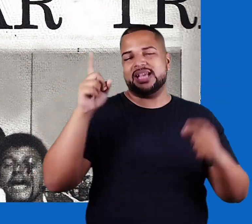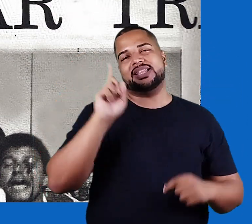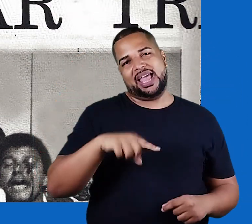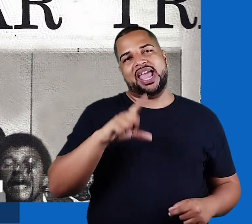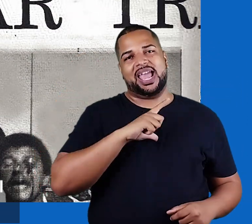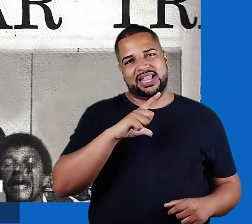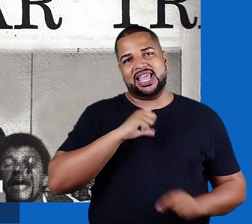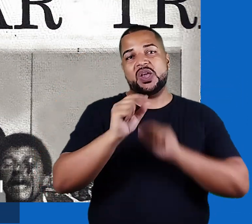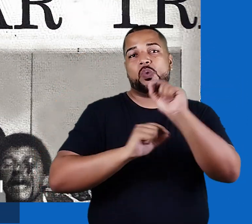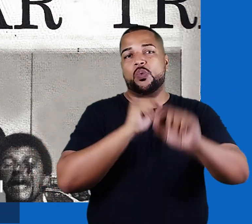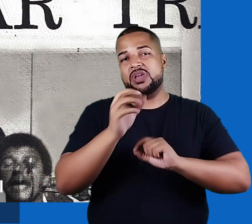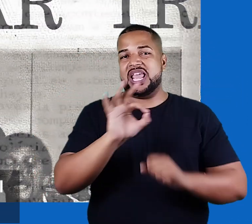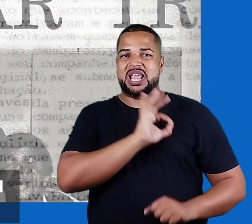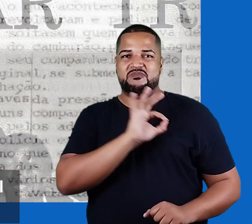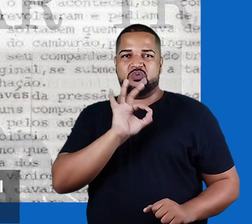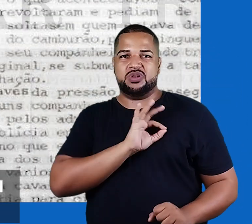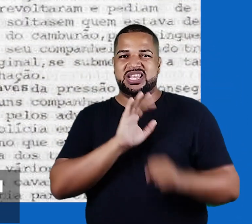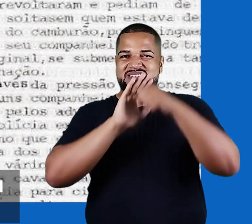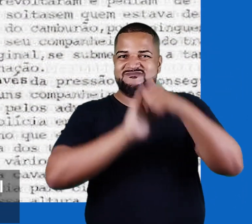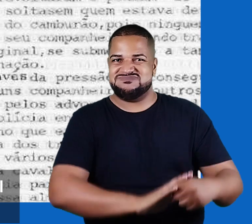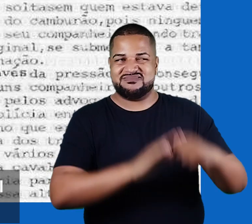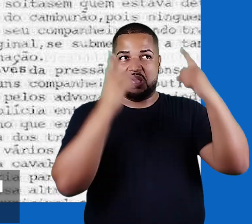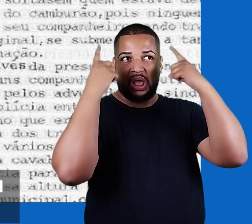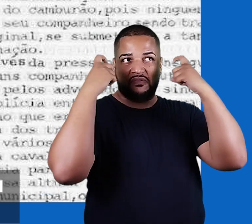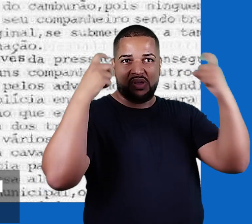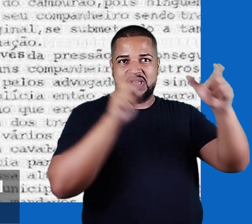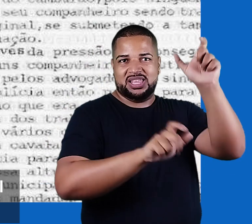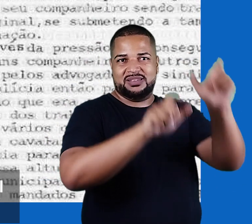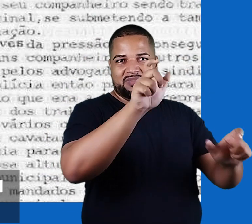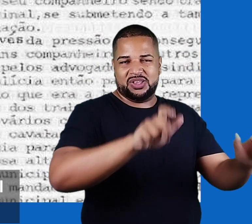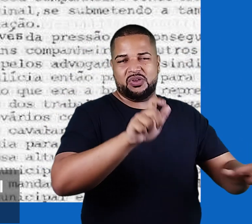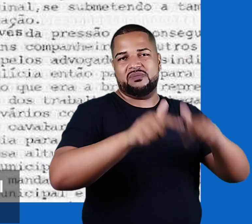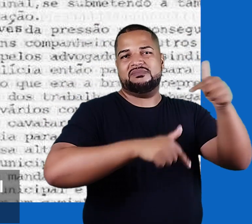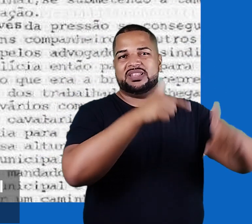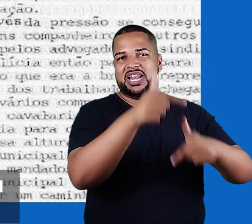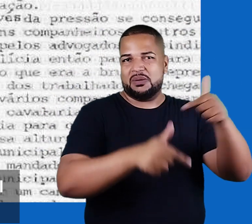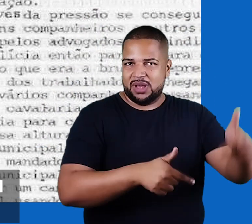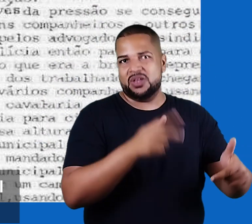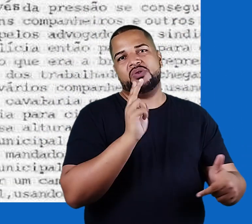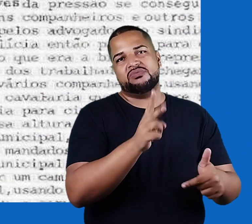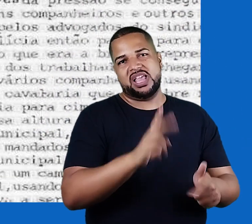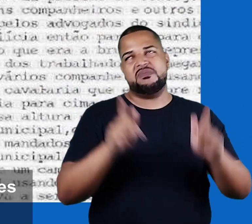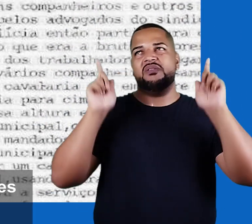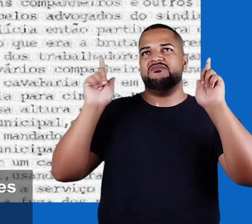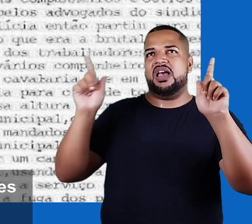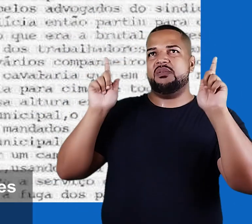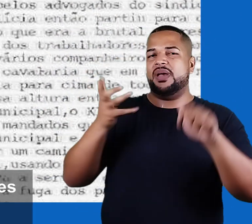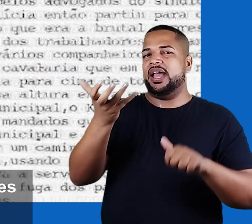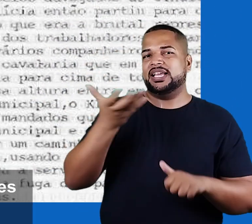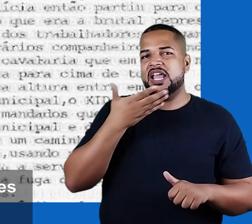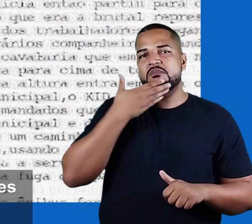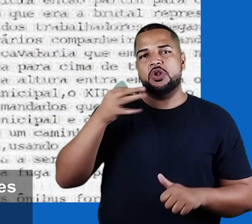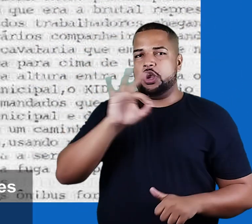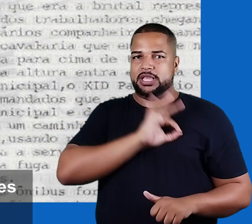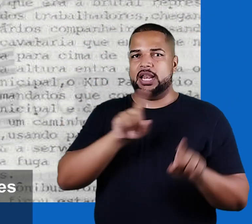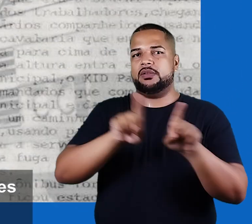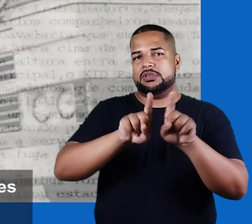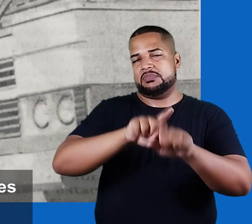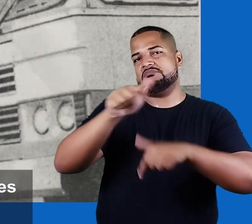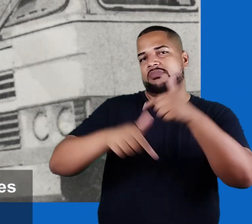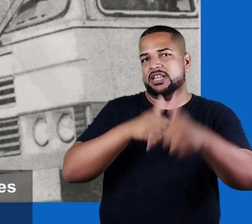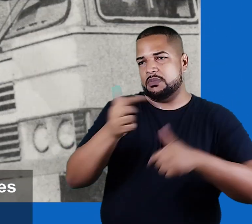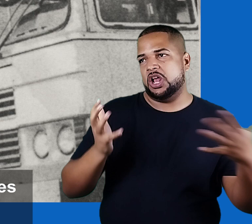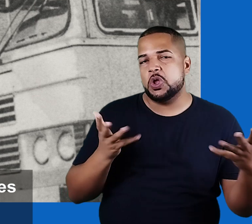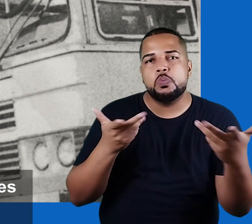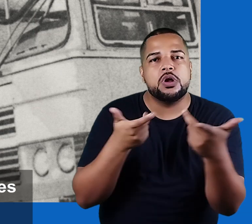público, por meio de uma brutal repressão policial contra trabalhadores e trabalhadoras que reivindicavam melhores